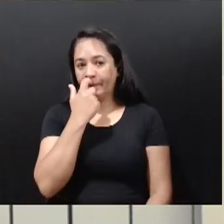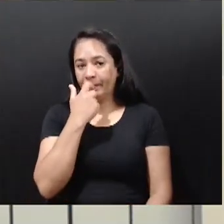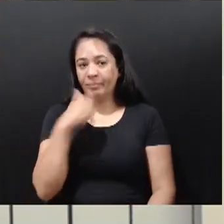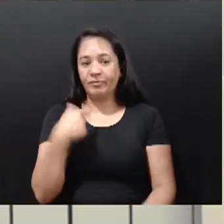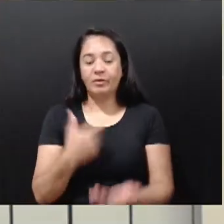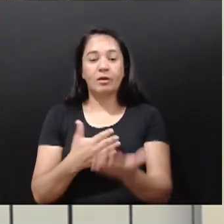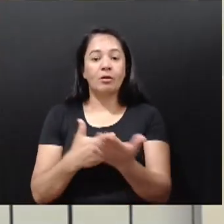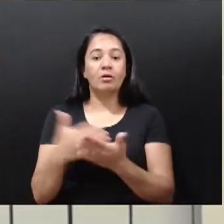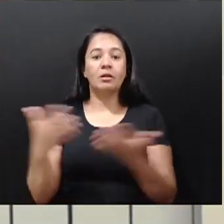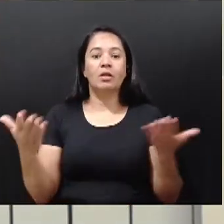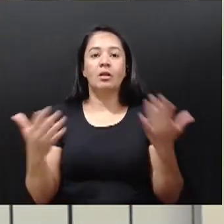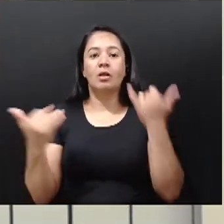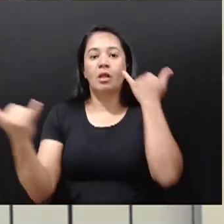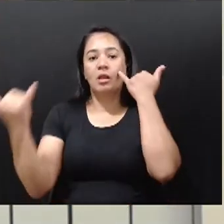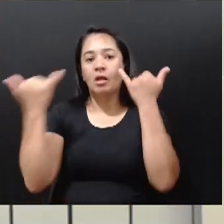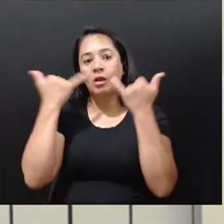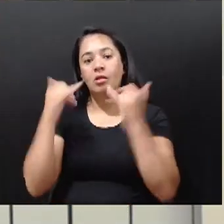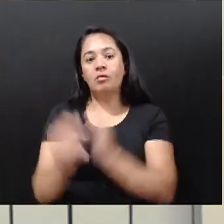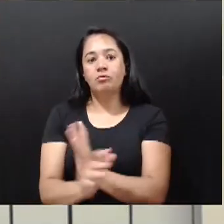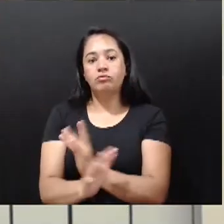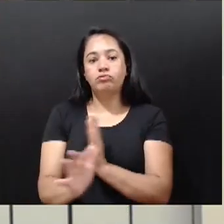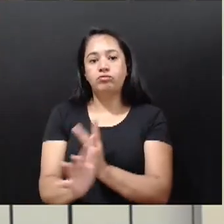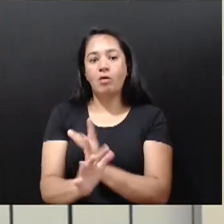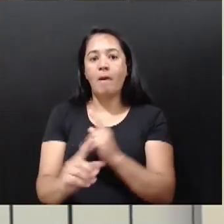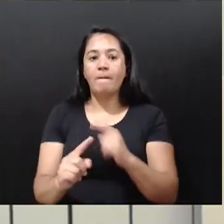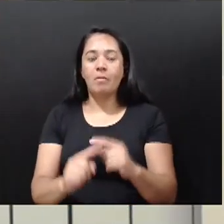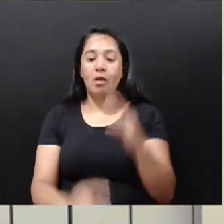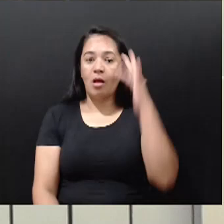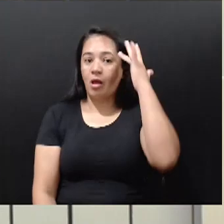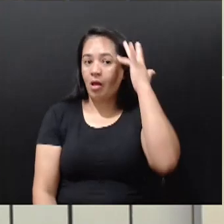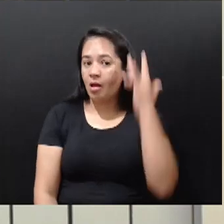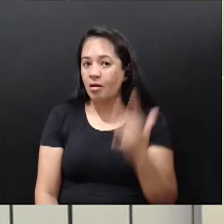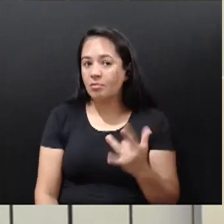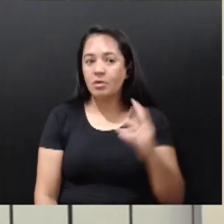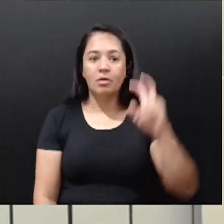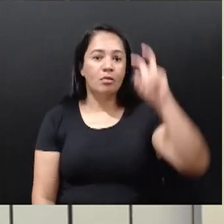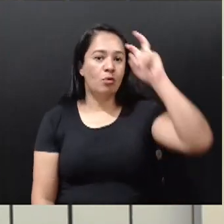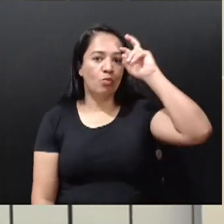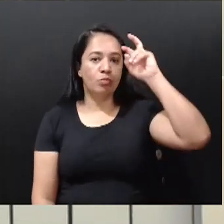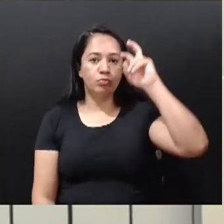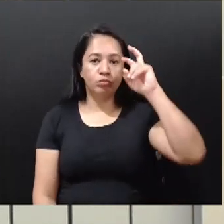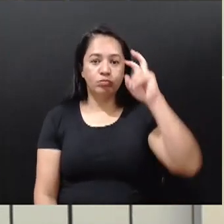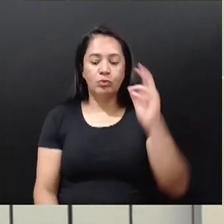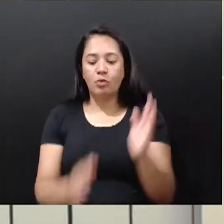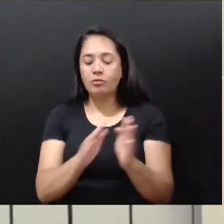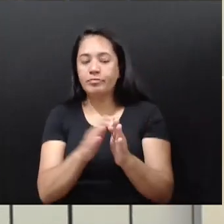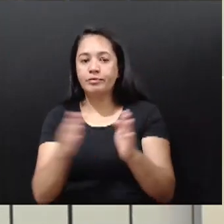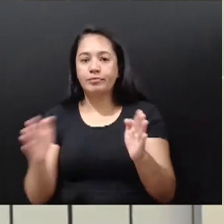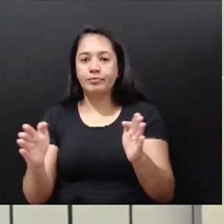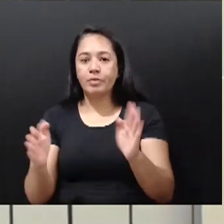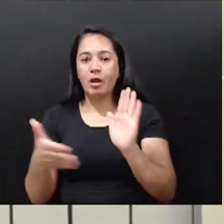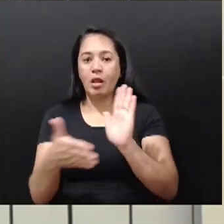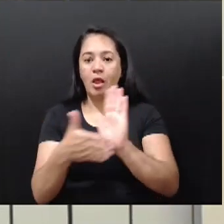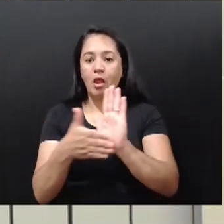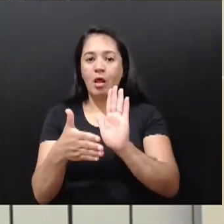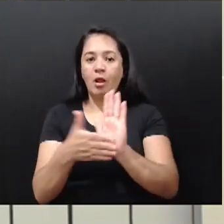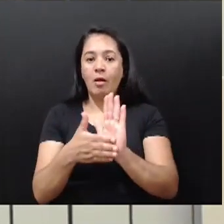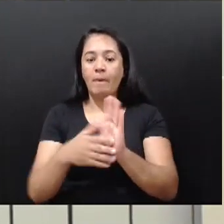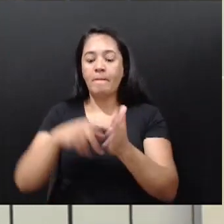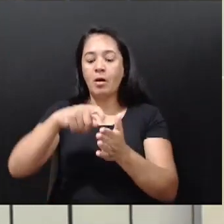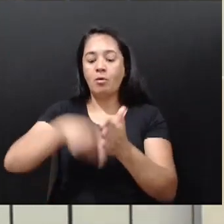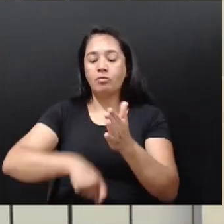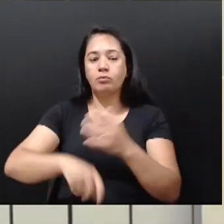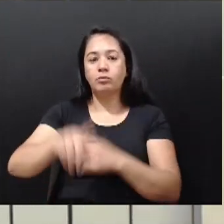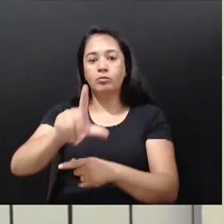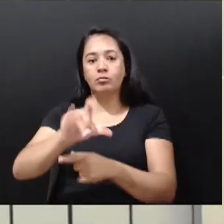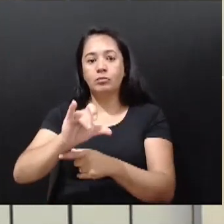notícias da metrópole, porque amanhã, na quinta-feira, encerra o prazo para as propostas da licitação do mercado de